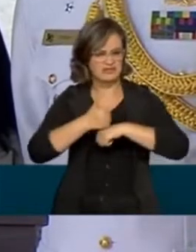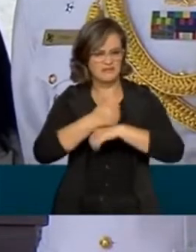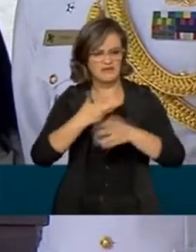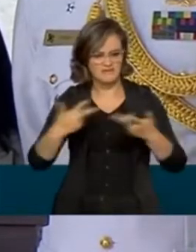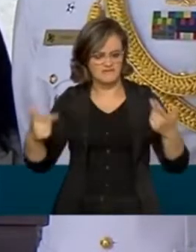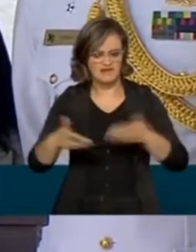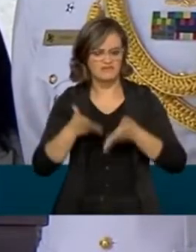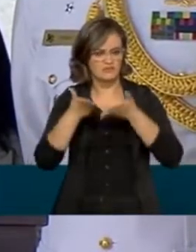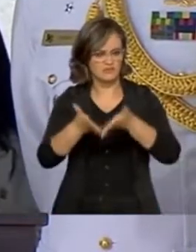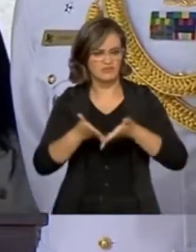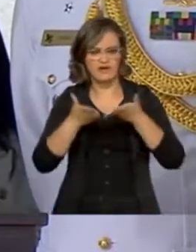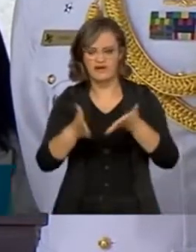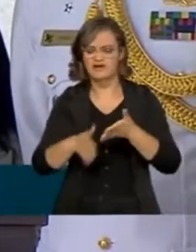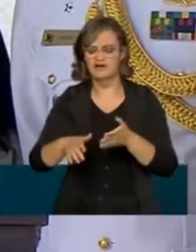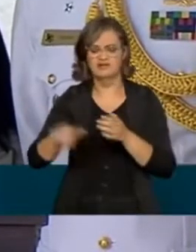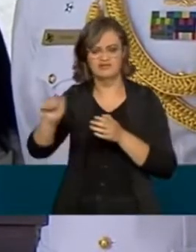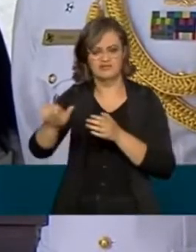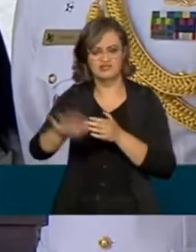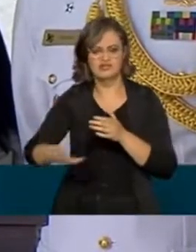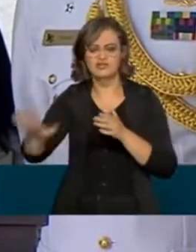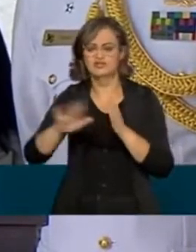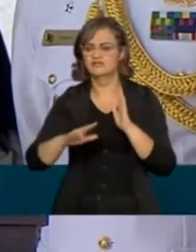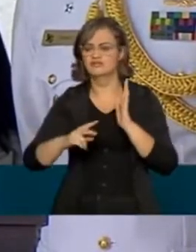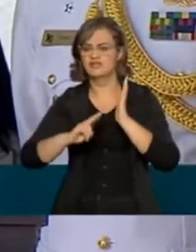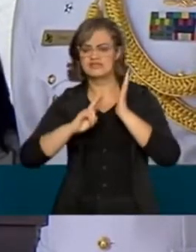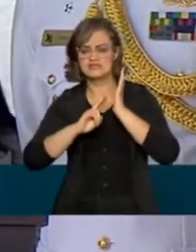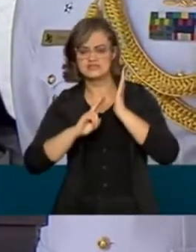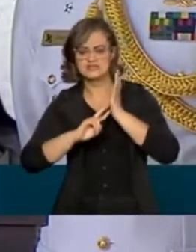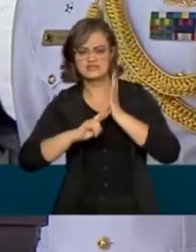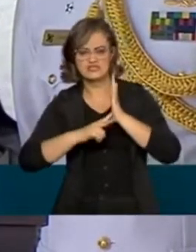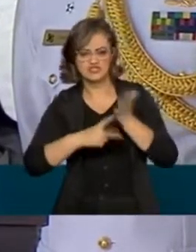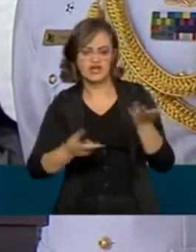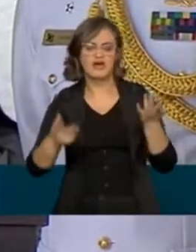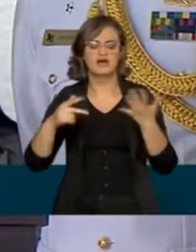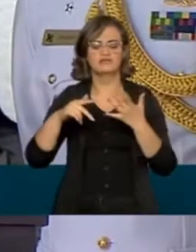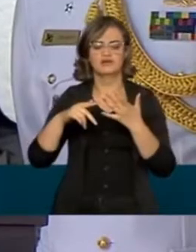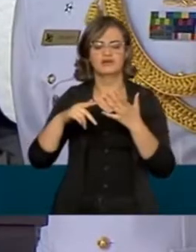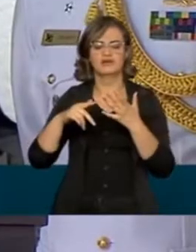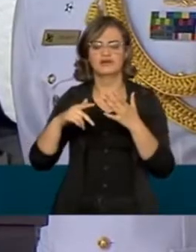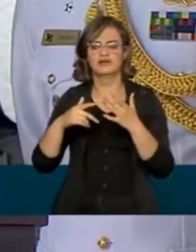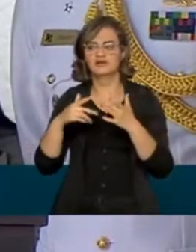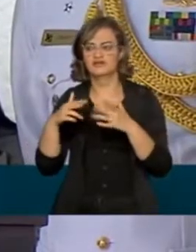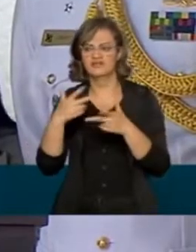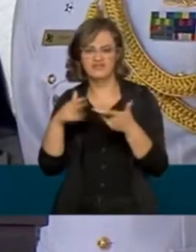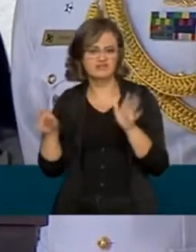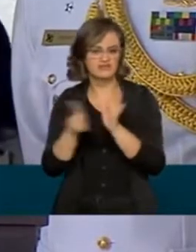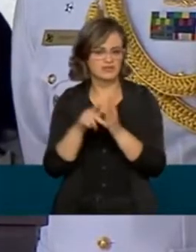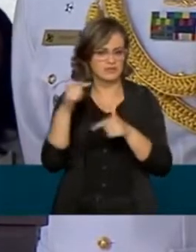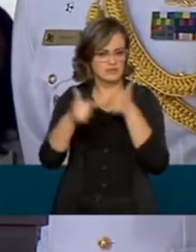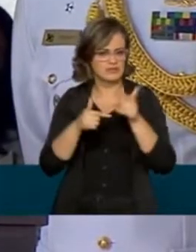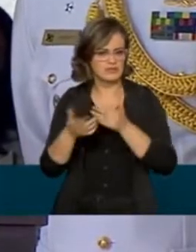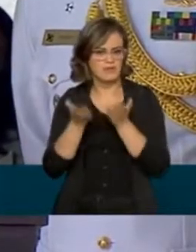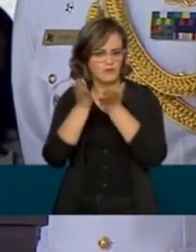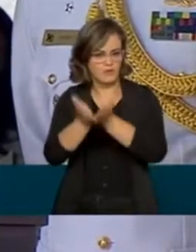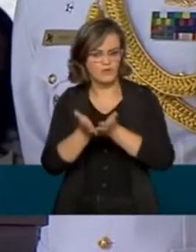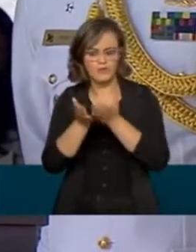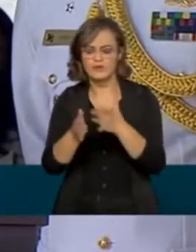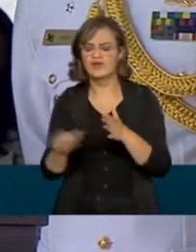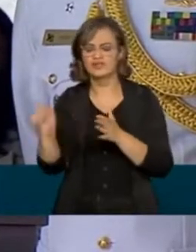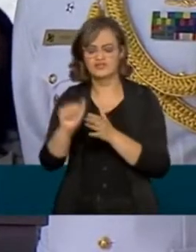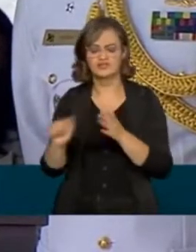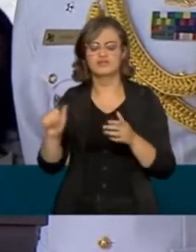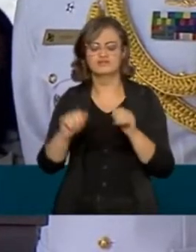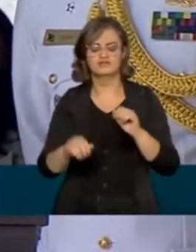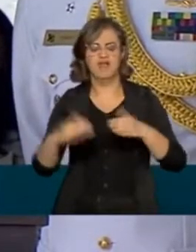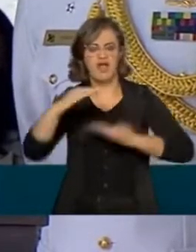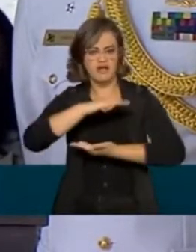portuários, armadores, agências marítimas, sindicatos, federações, companhias de seguro e navegação, agências governamentais,